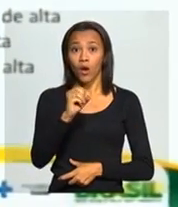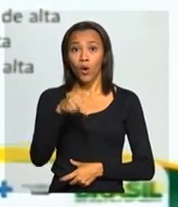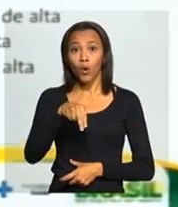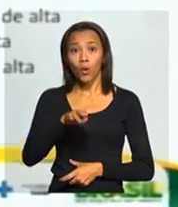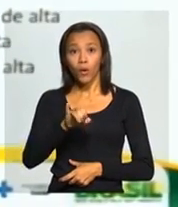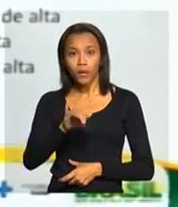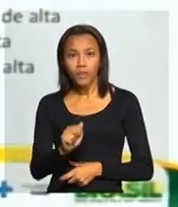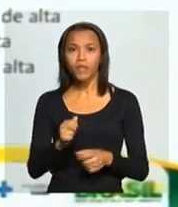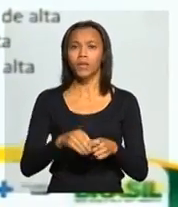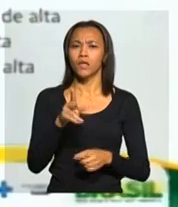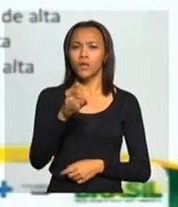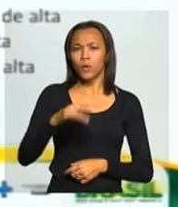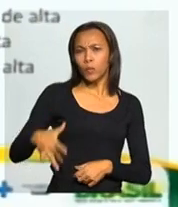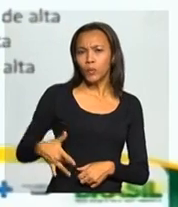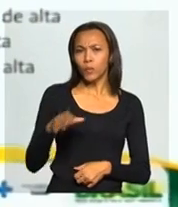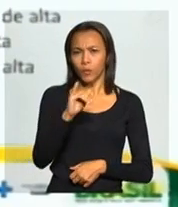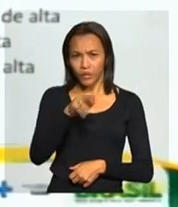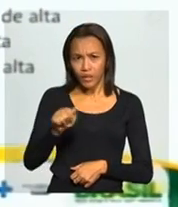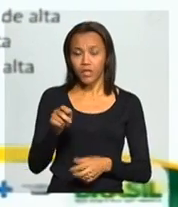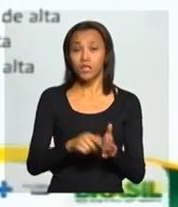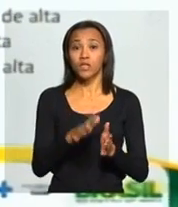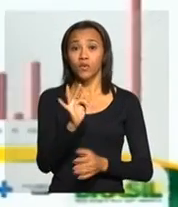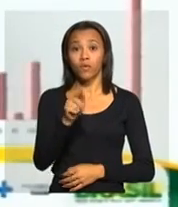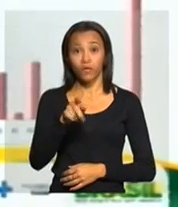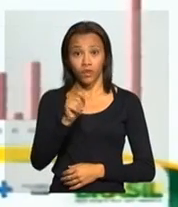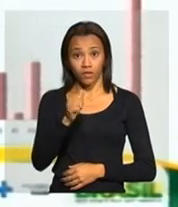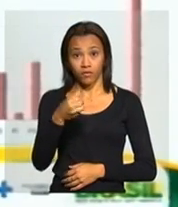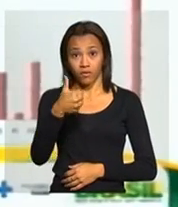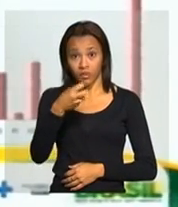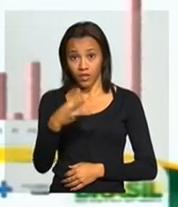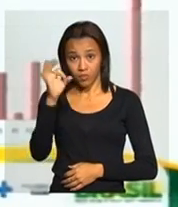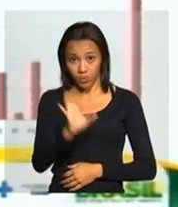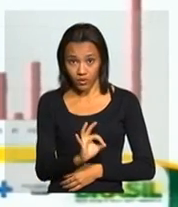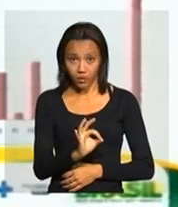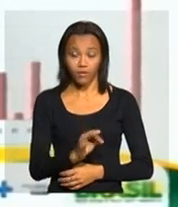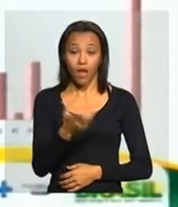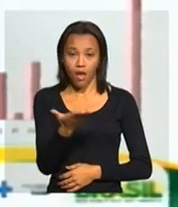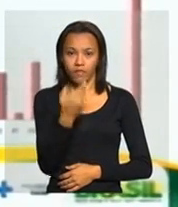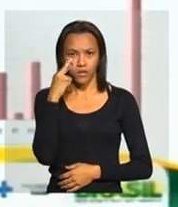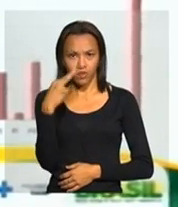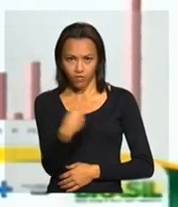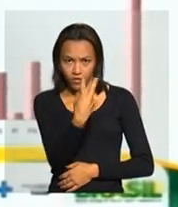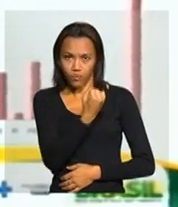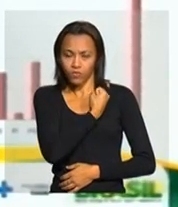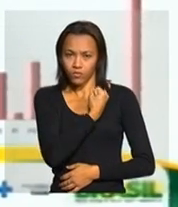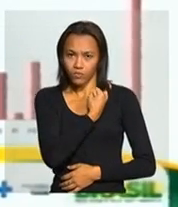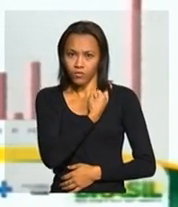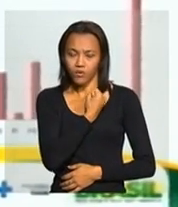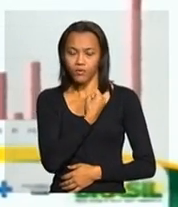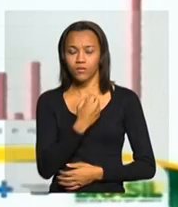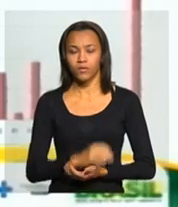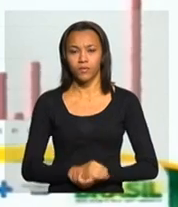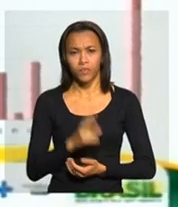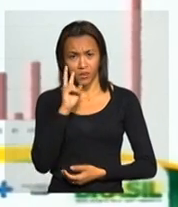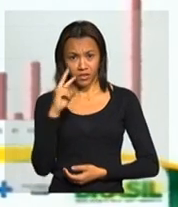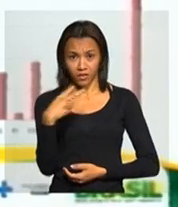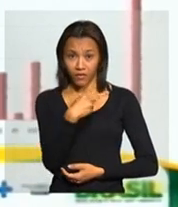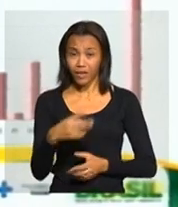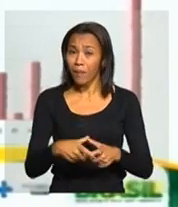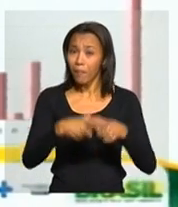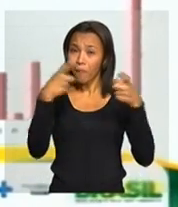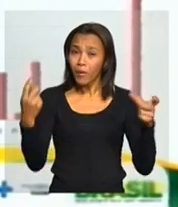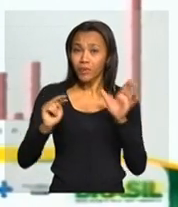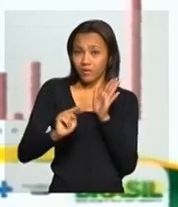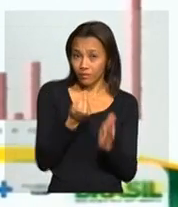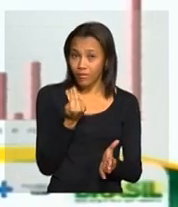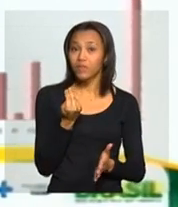rim 14%, o fígado 13%, próximo. Aí são os números. Vocês vejam que a maioria dos transplantes